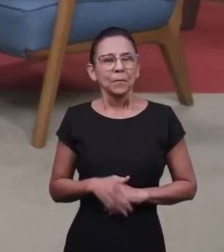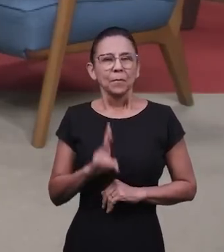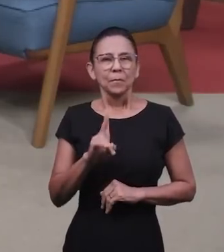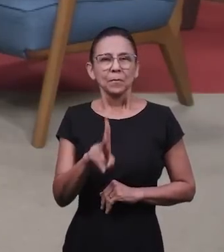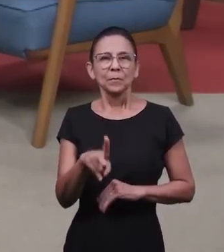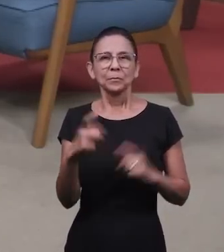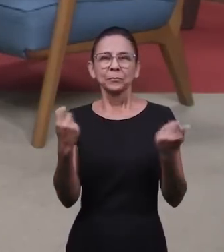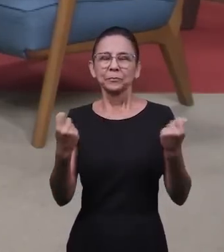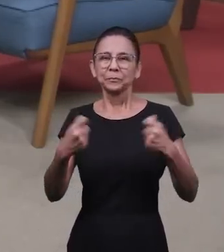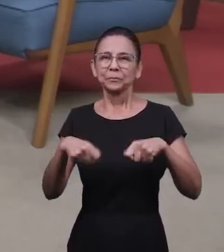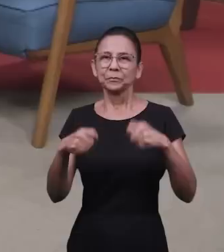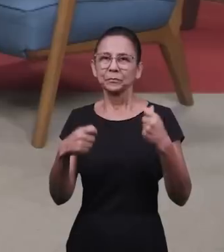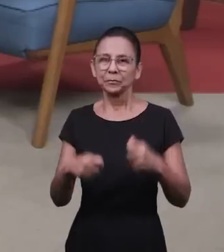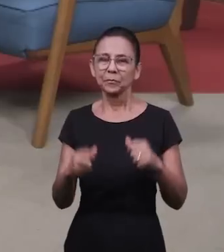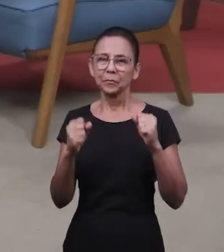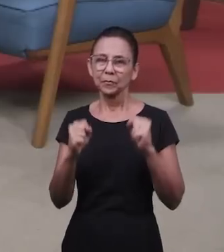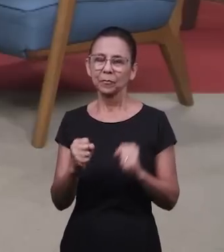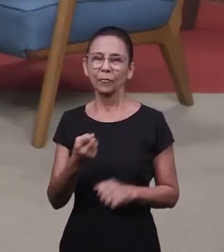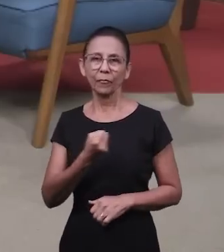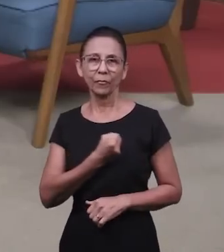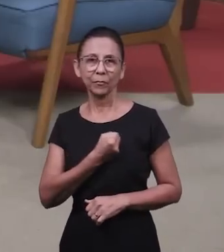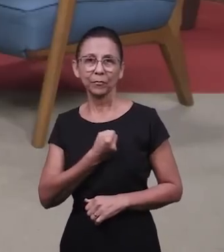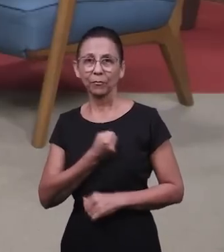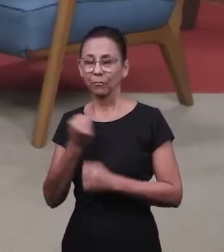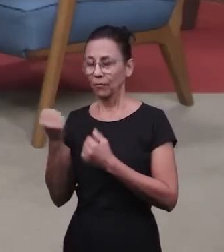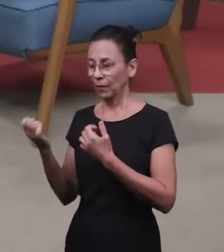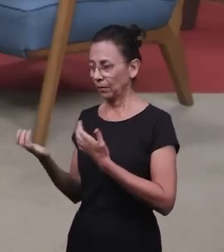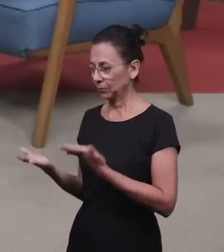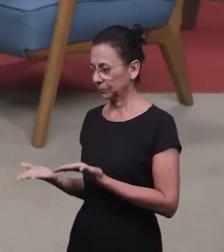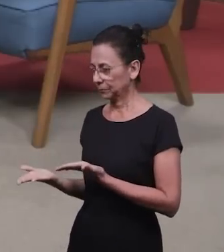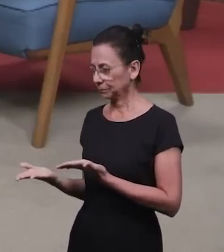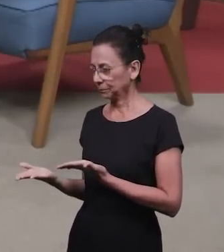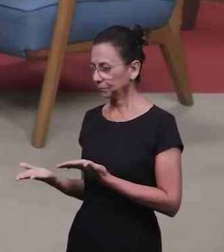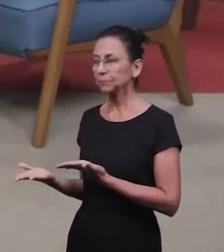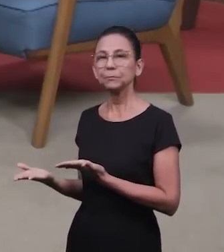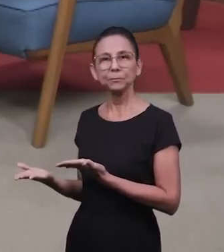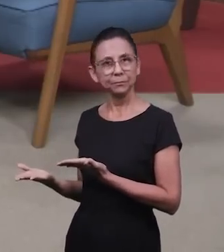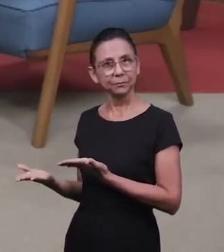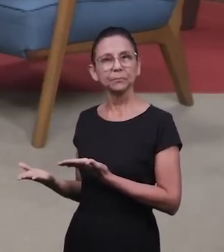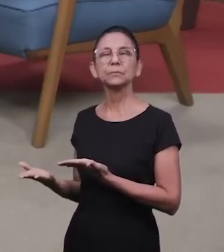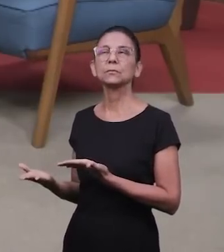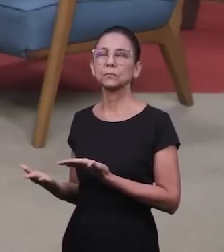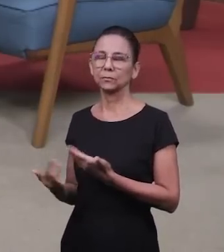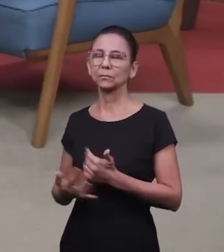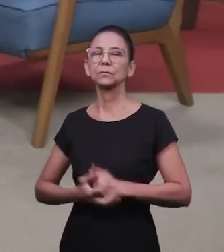sempre que você precisar. O número para ligar é esse que está aparecendo aí na tela.